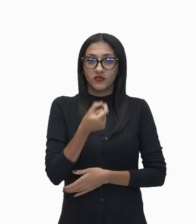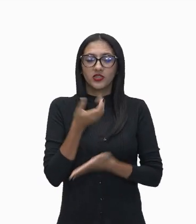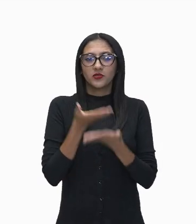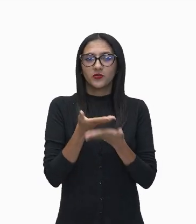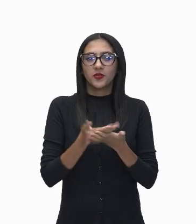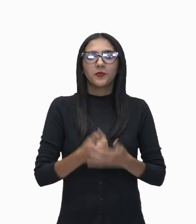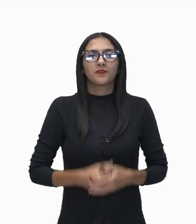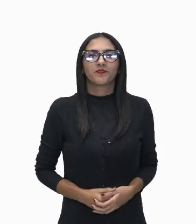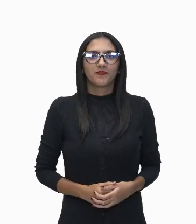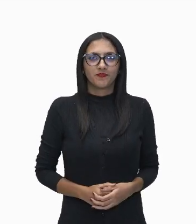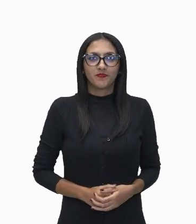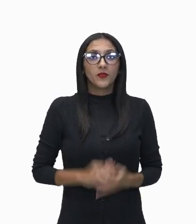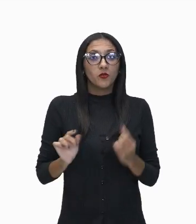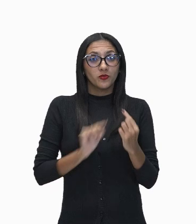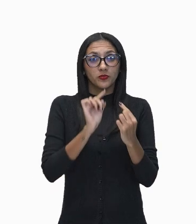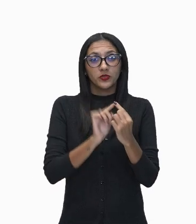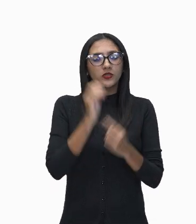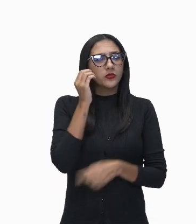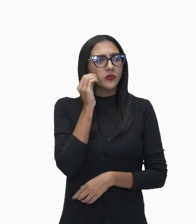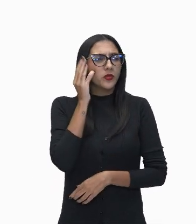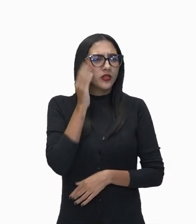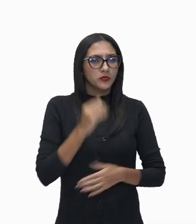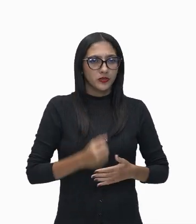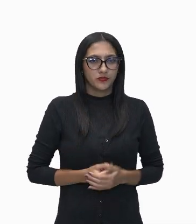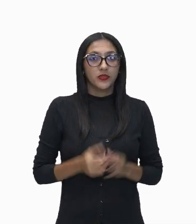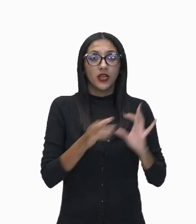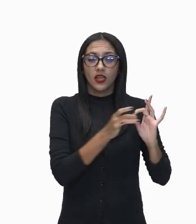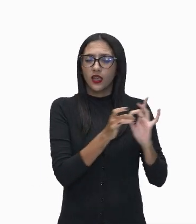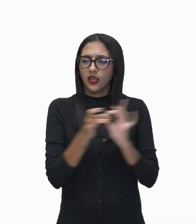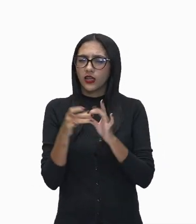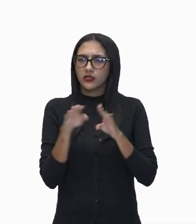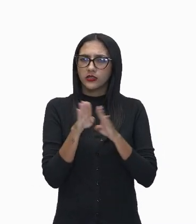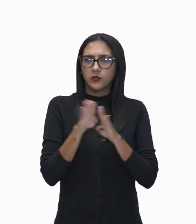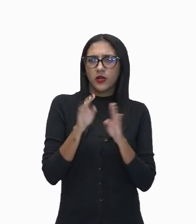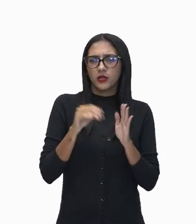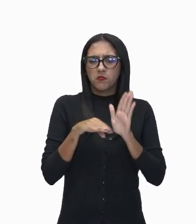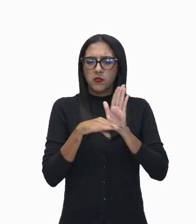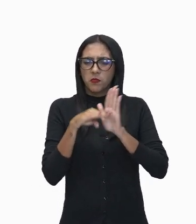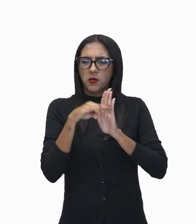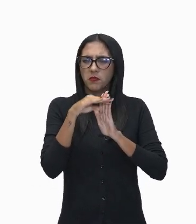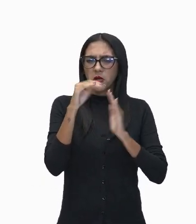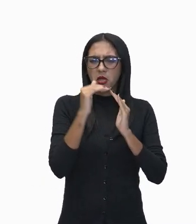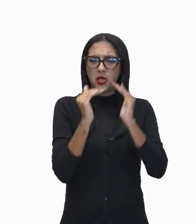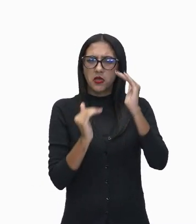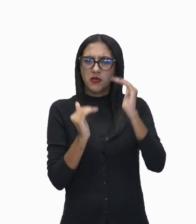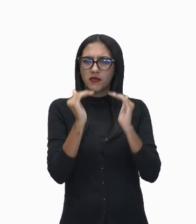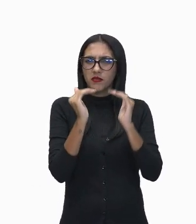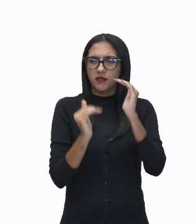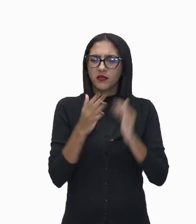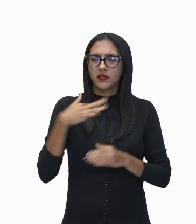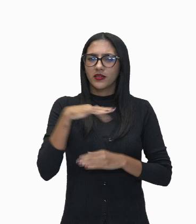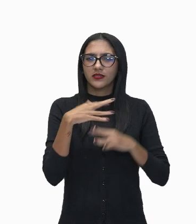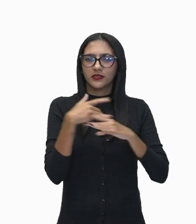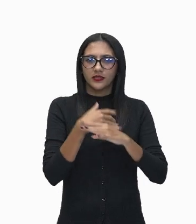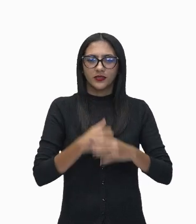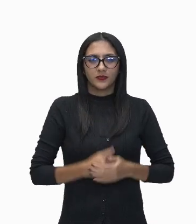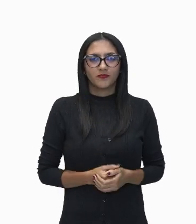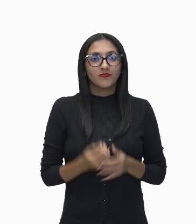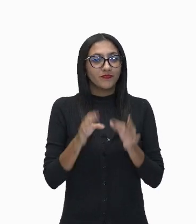20. O objeto de conhecimento é redes e hierarquias urbanas. E o